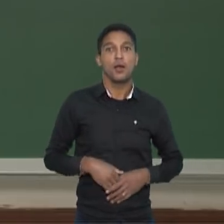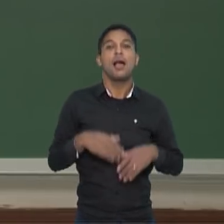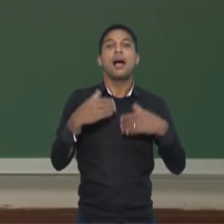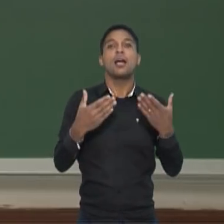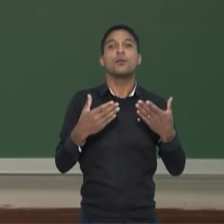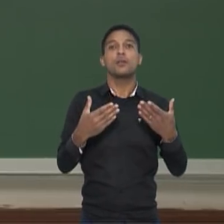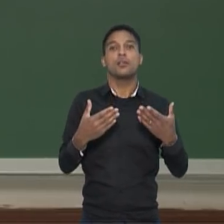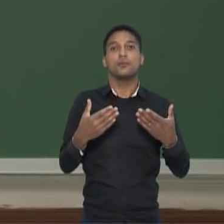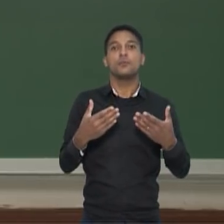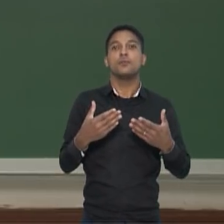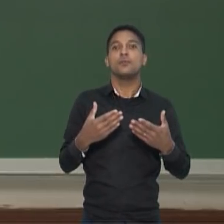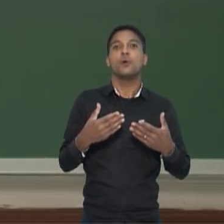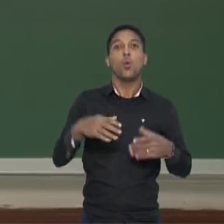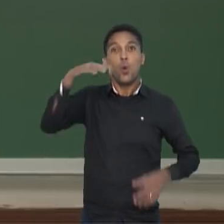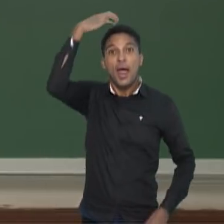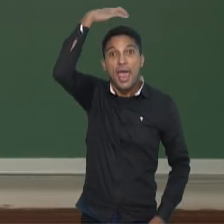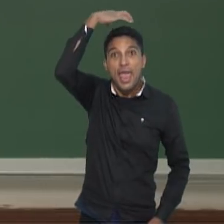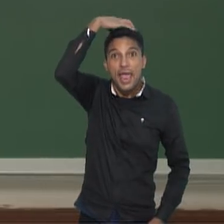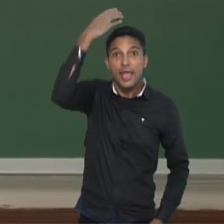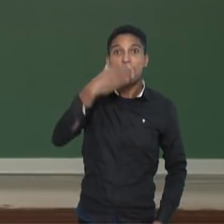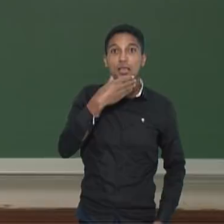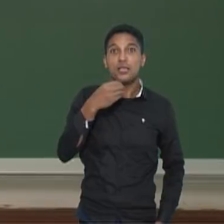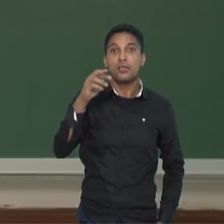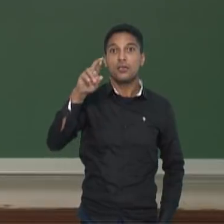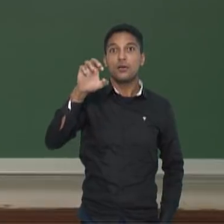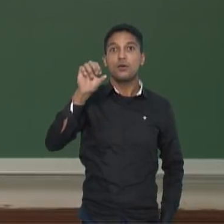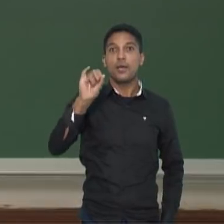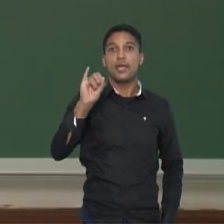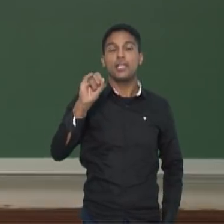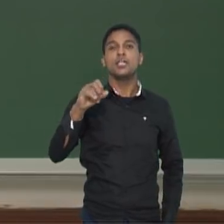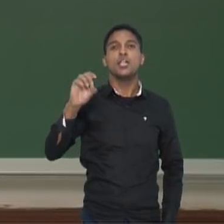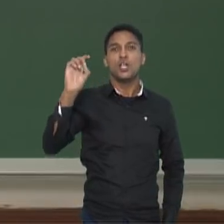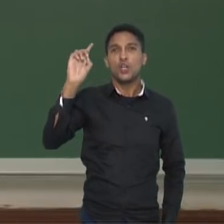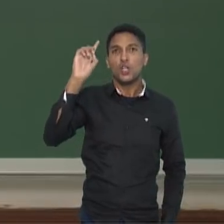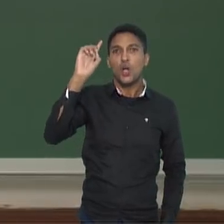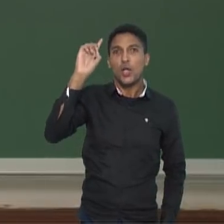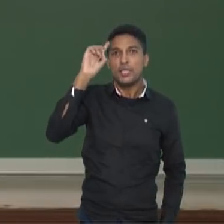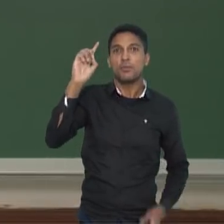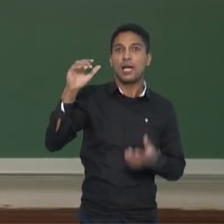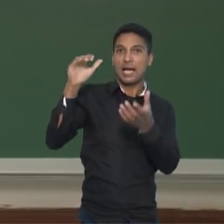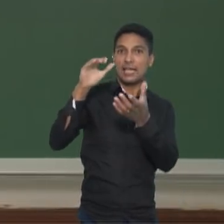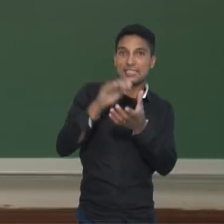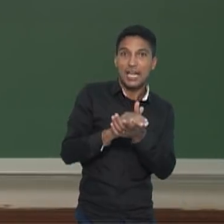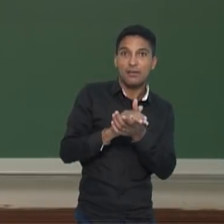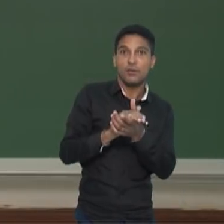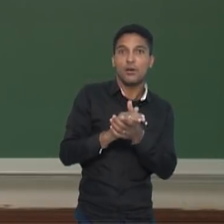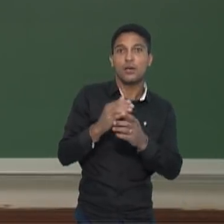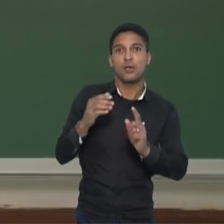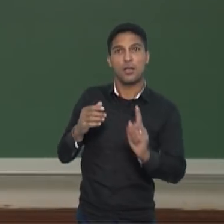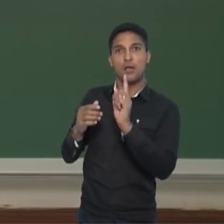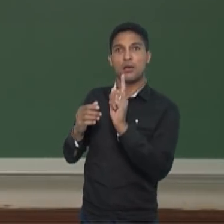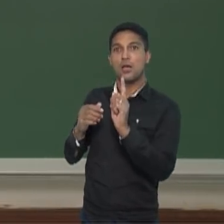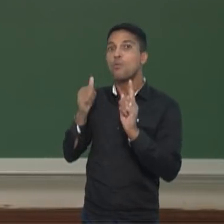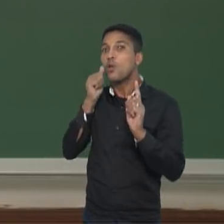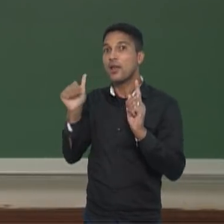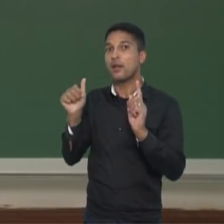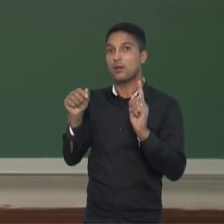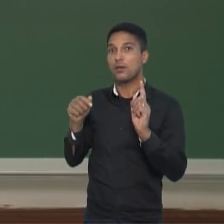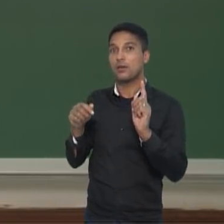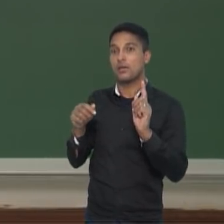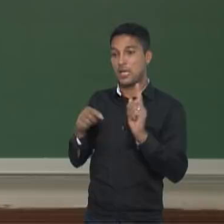ele a matava. Então a Sherazade, ela tinha um plano. Então ela começou a contar uma história para esse